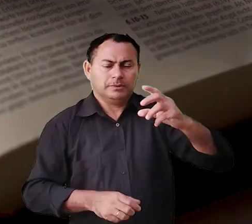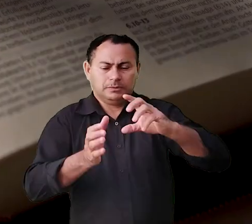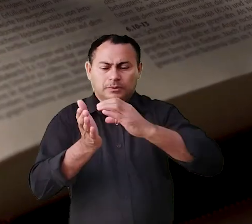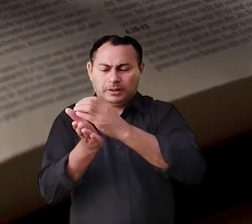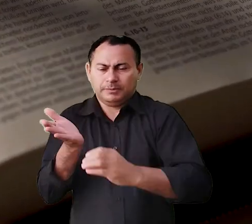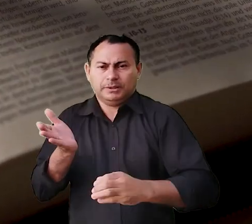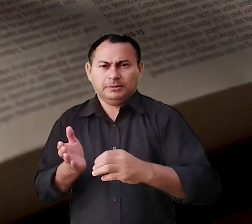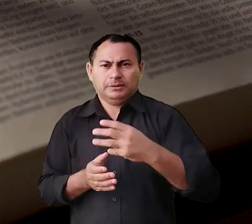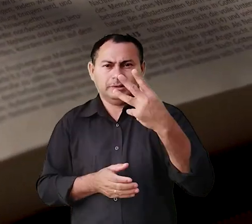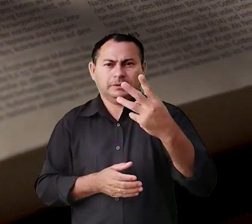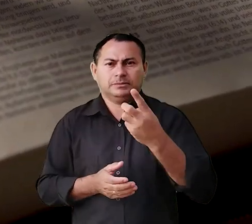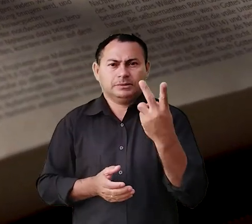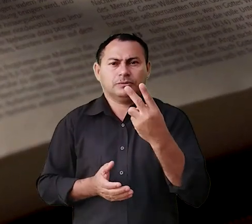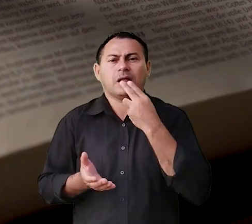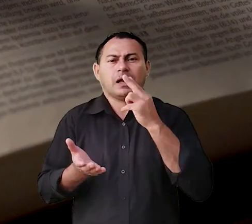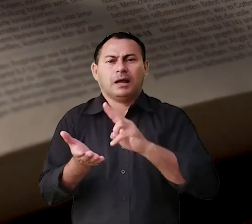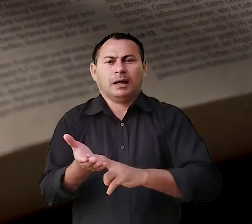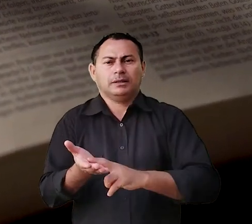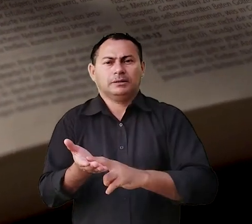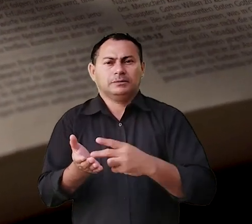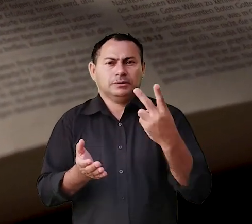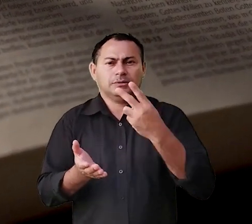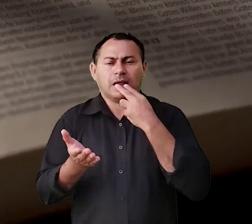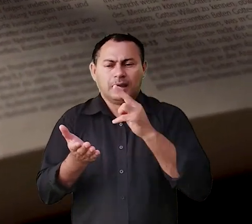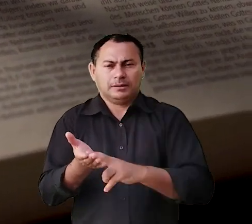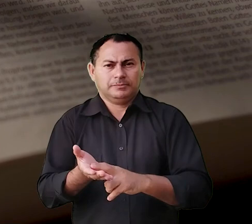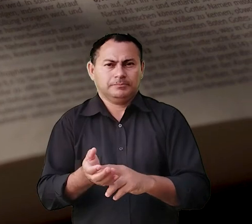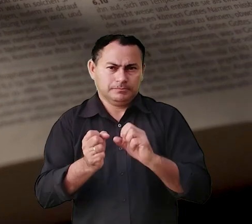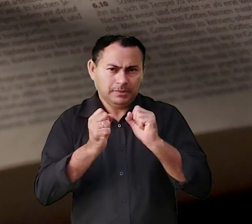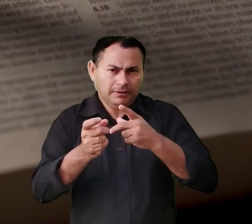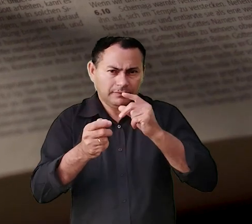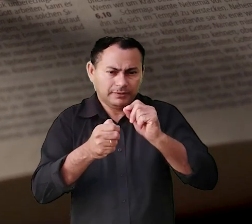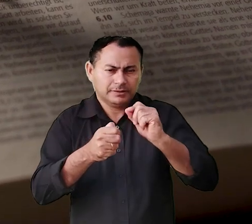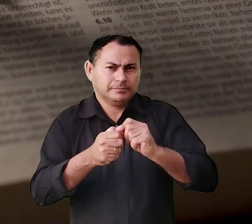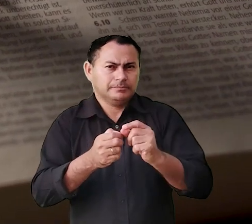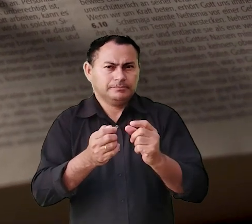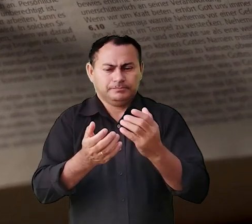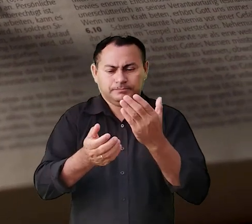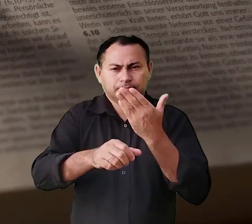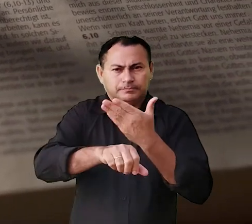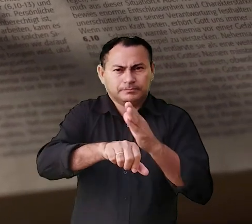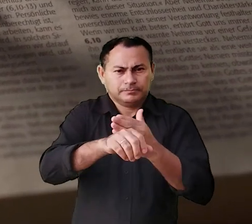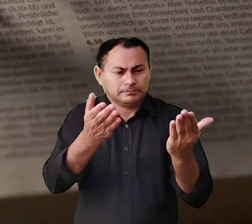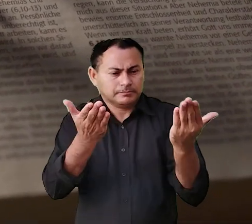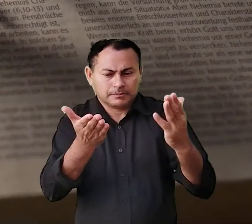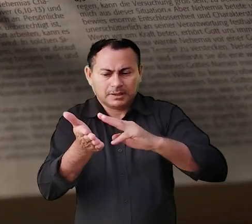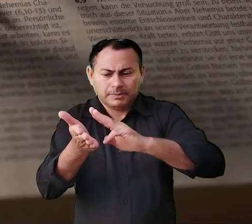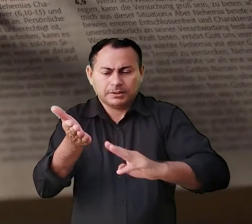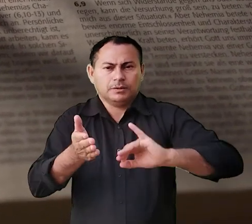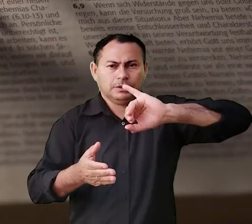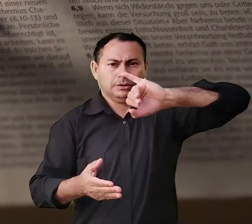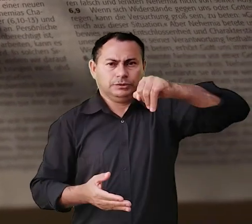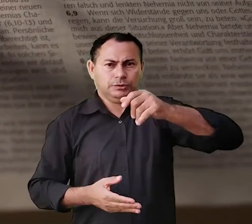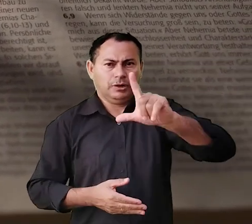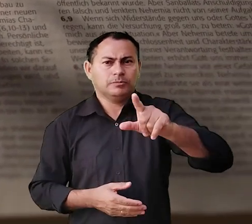do Senhor no capítulo 3 de sua segunda carta. Podemos fazer a seguinte aplicação da mensagem de Joel.